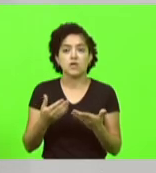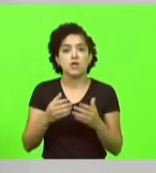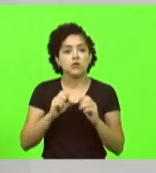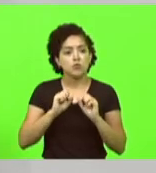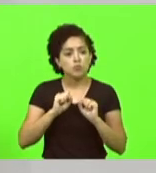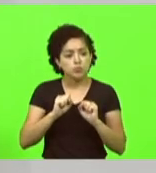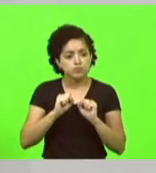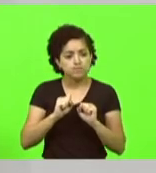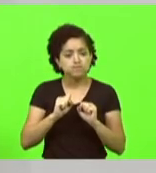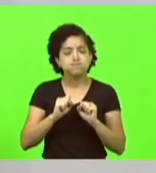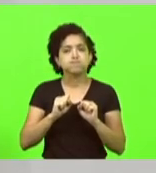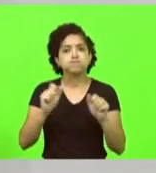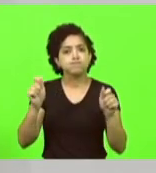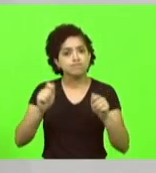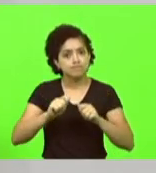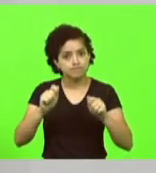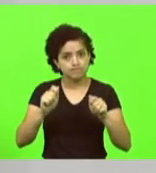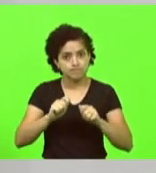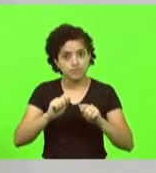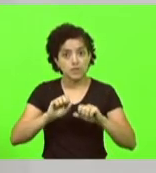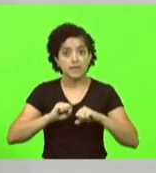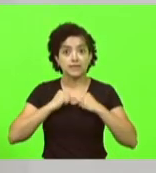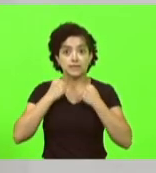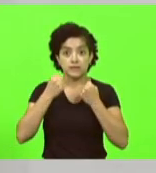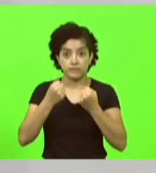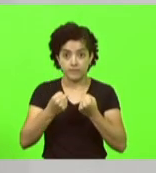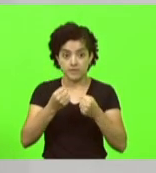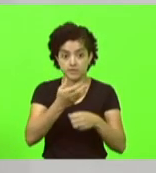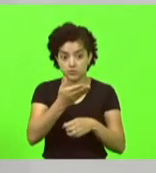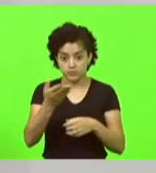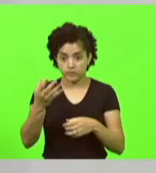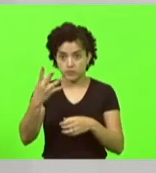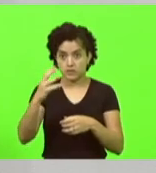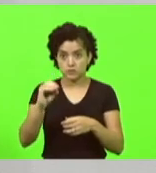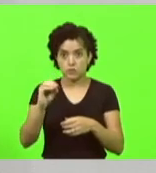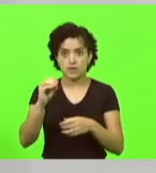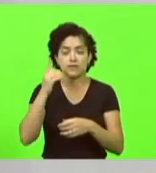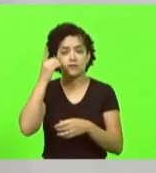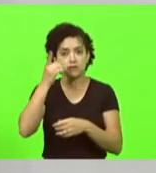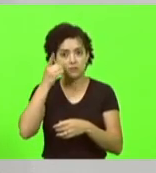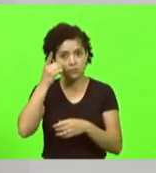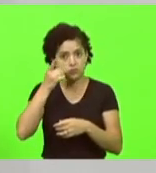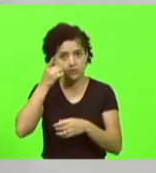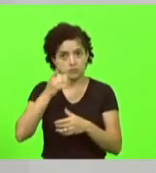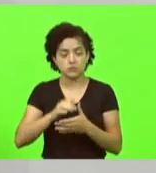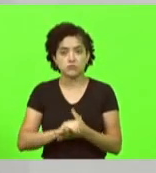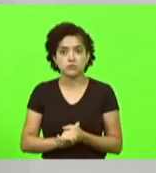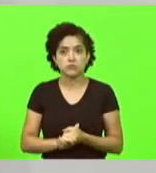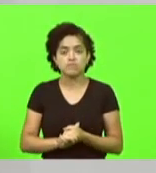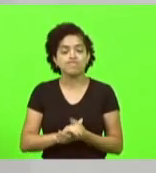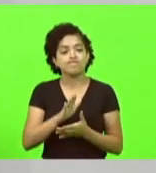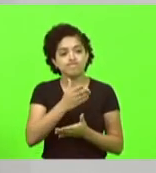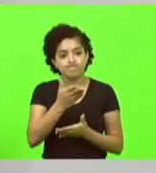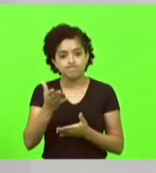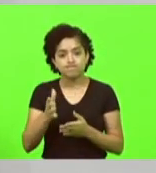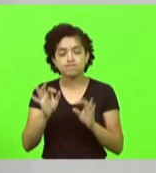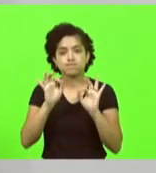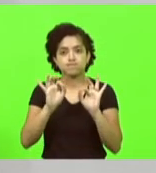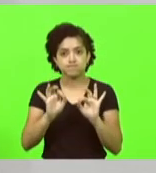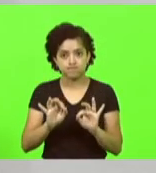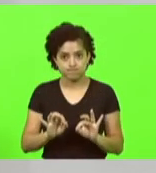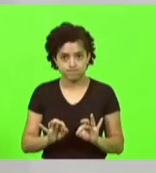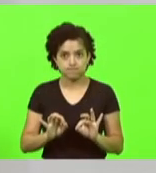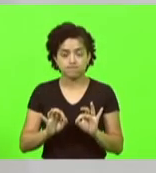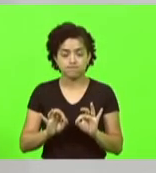fazer em defesa desses 40 deputados e desse parlamento. Podem ter certeza, vamos